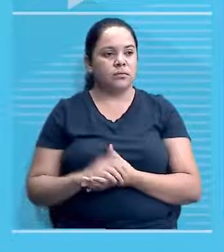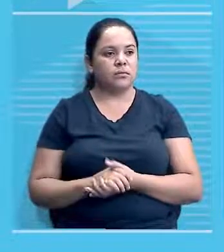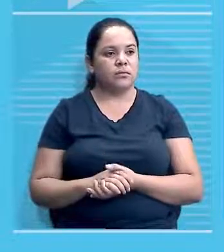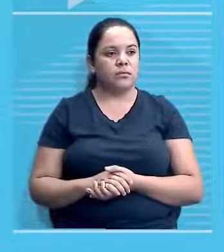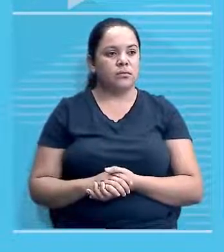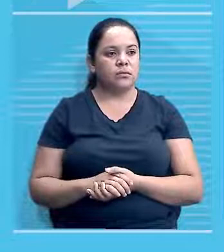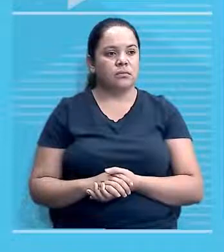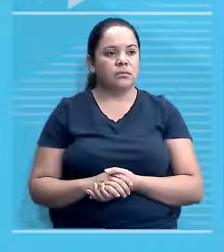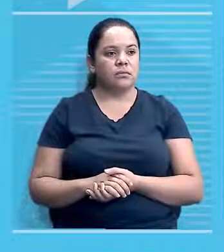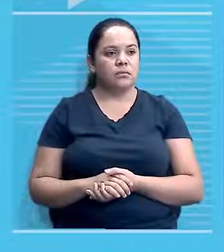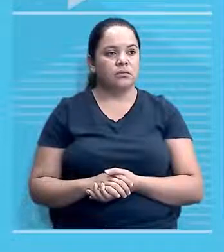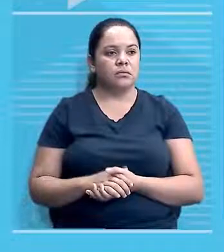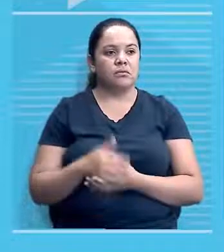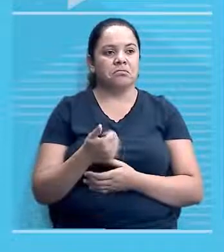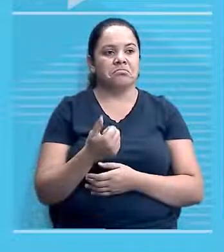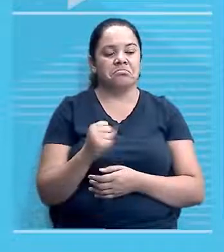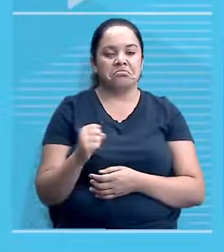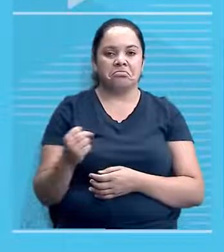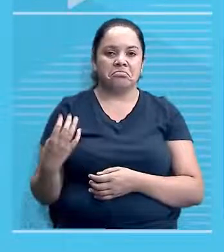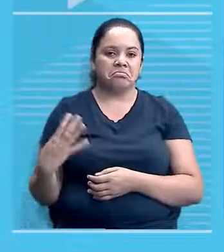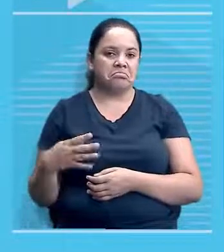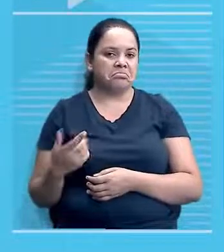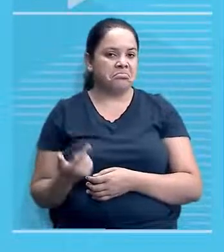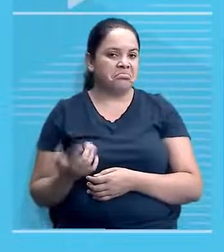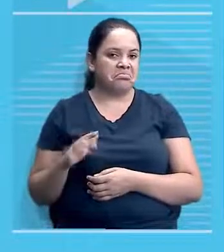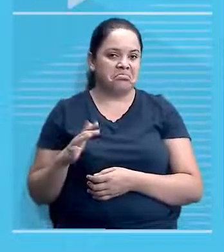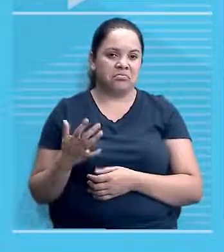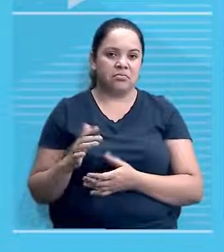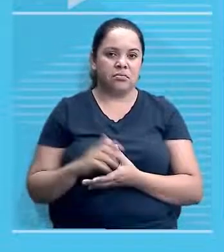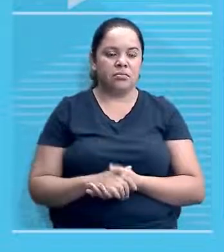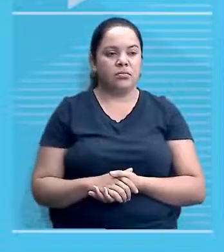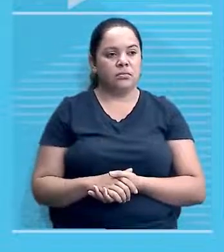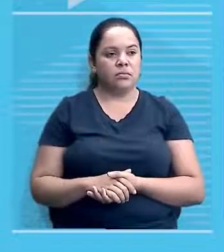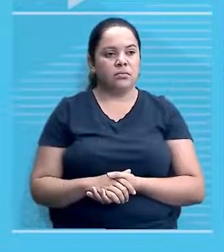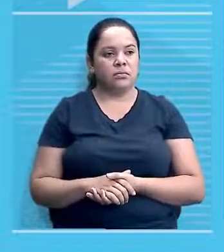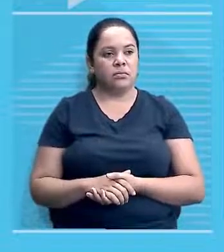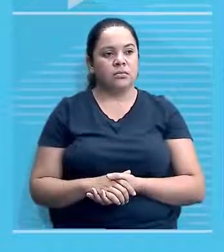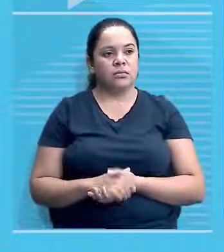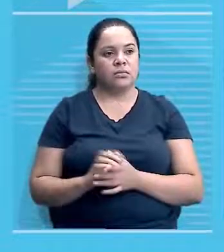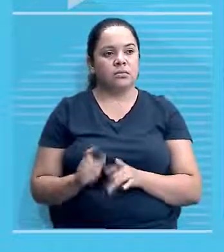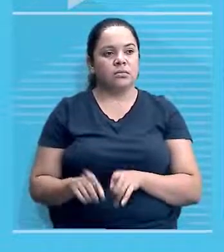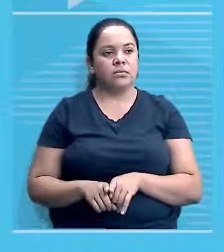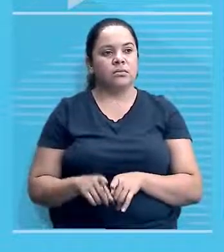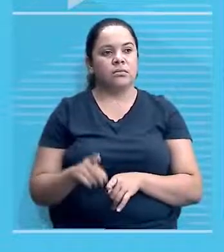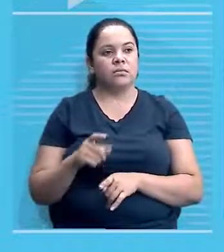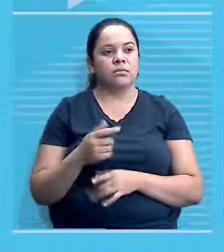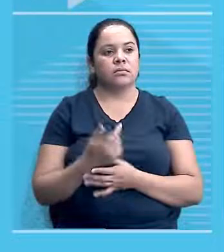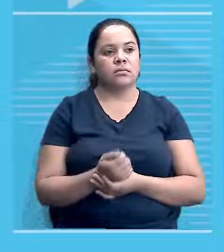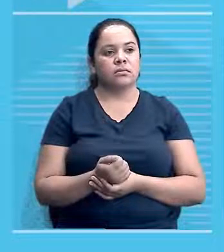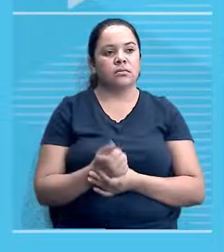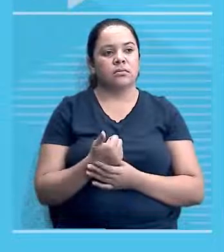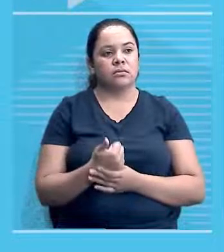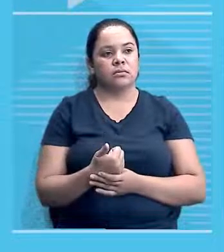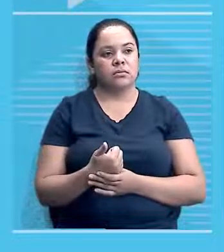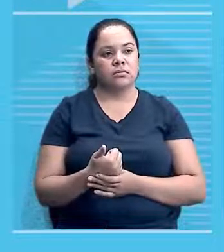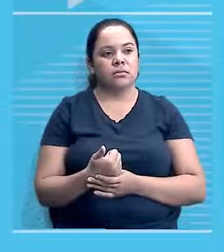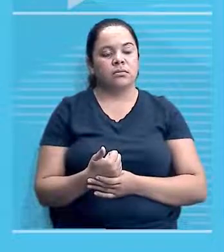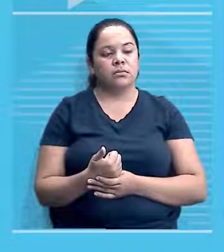1842 mais ou menos E 1.700 perdão